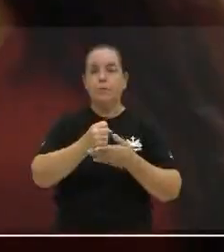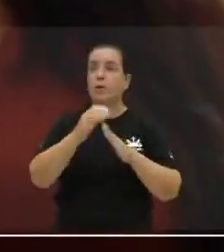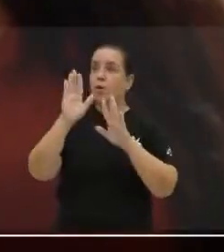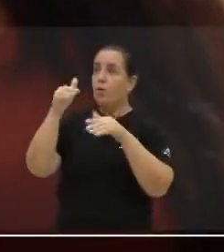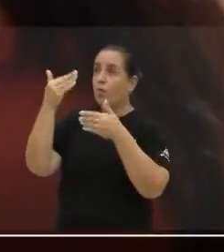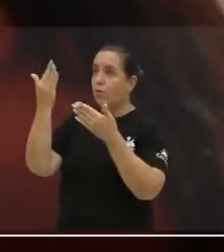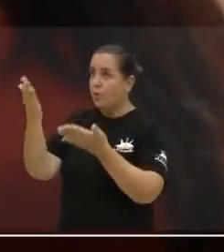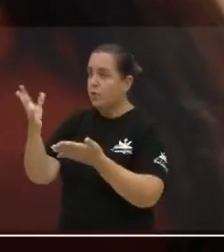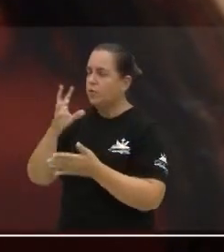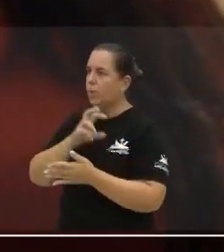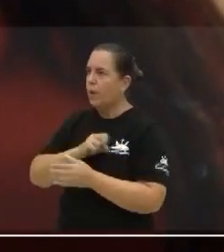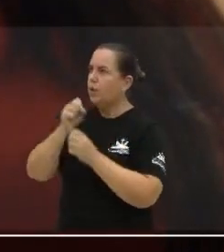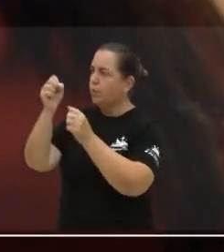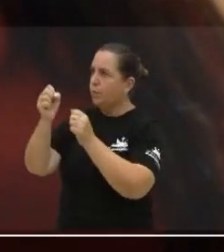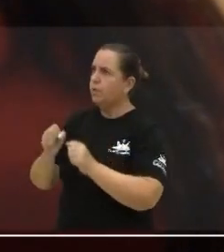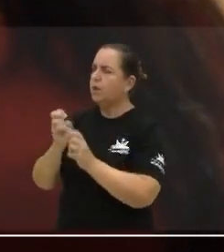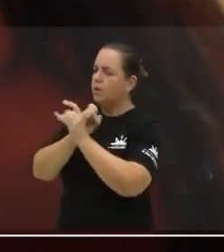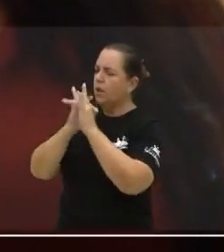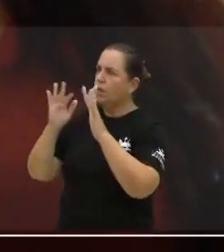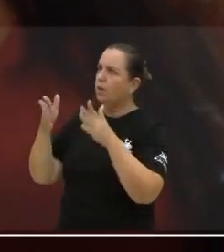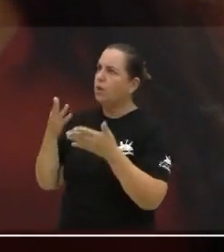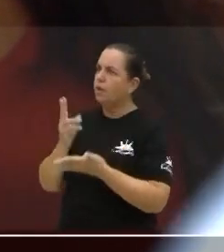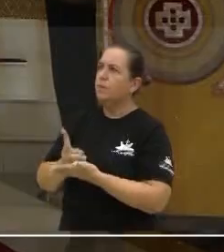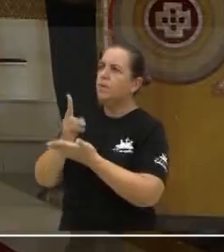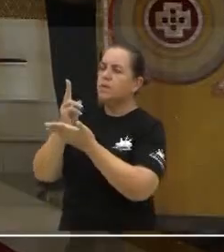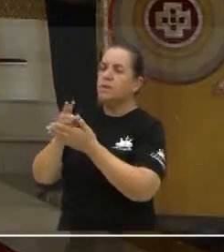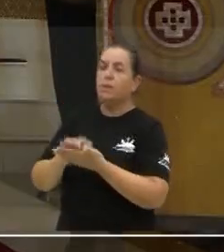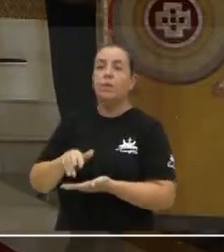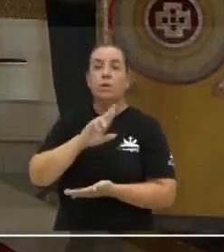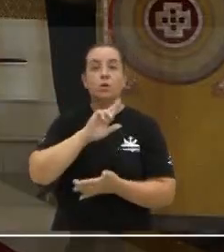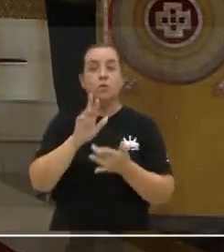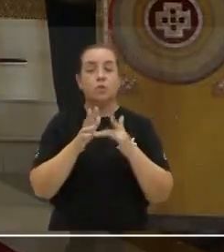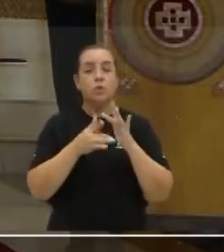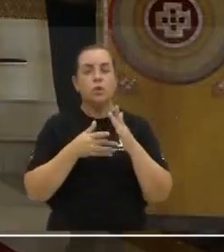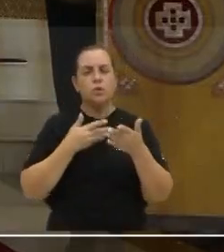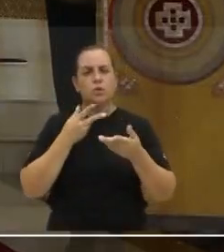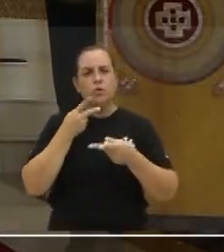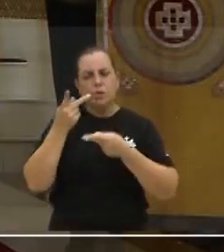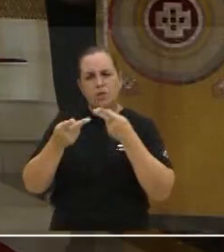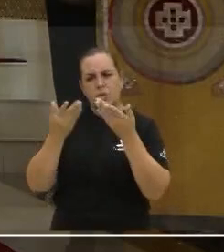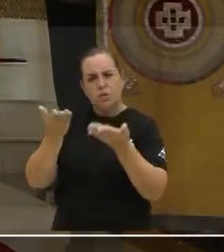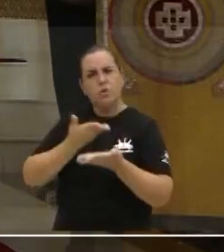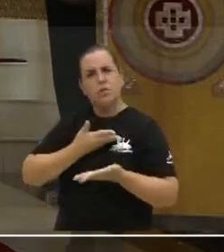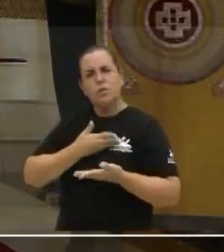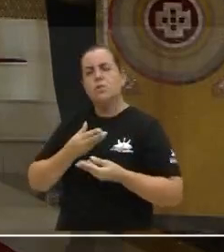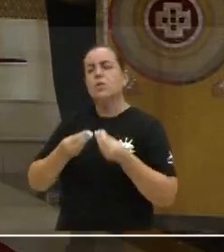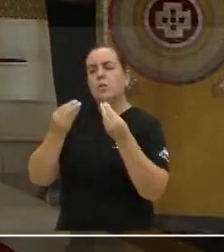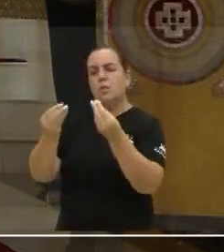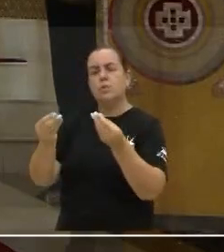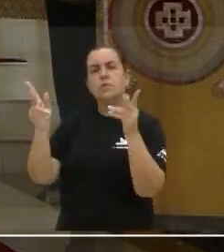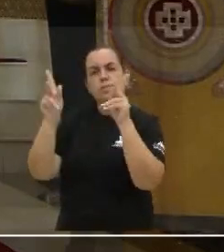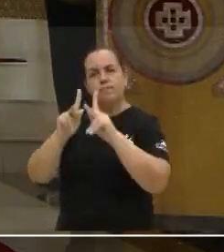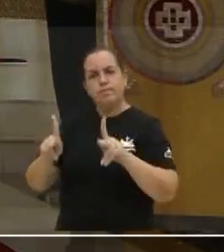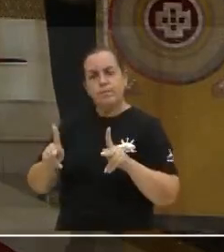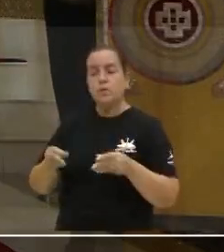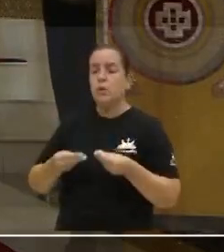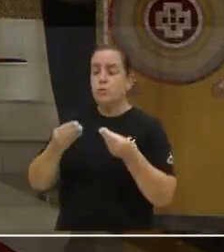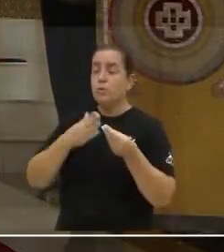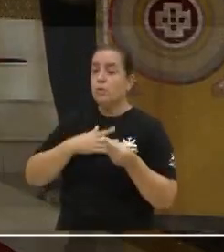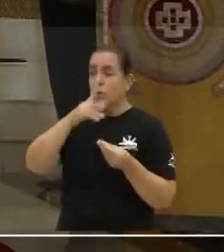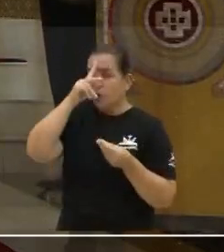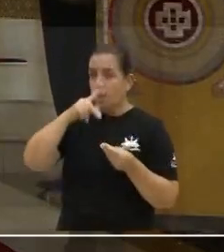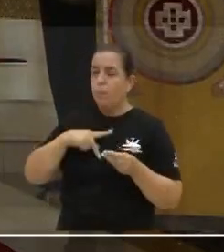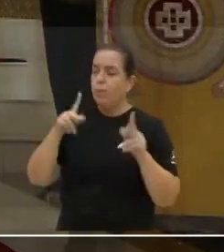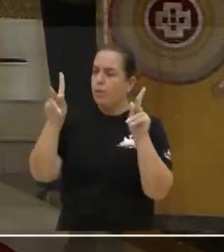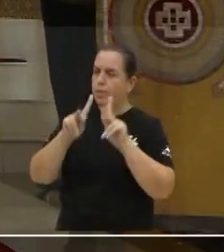Salvador. Vosso é o reino, o poder e a glória para sempre. Senhor Jesus Cristo, dissestes aos vossos apóstolos: eu vos deixo a